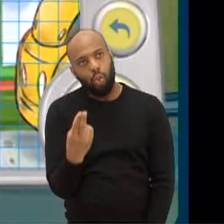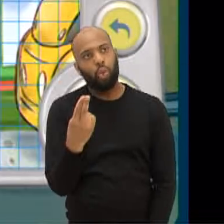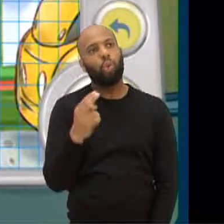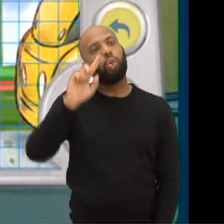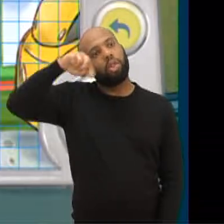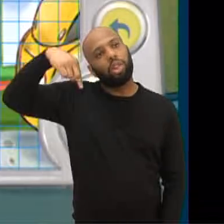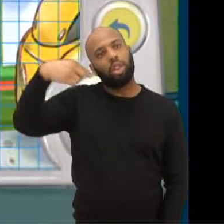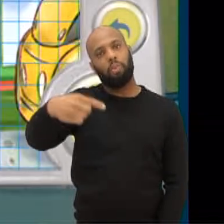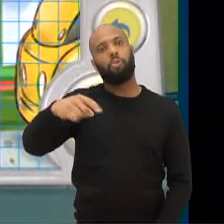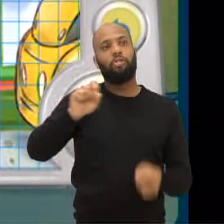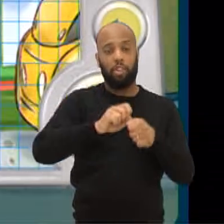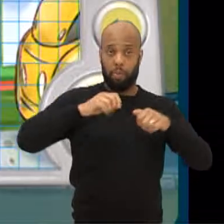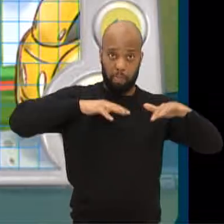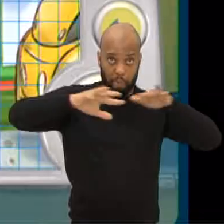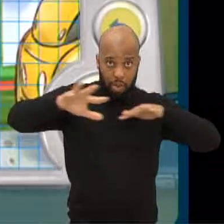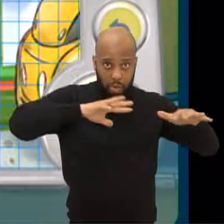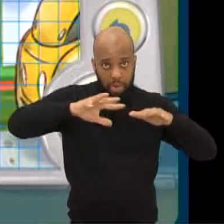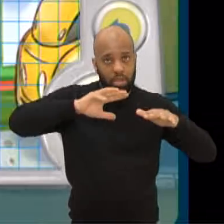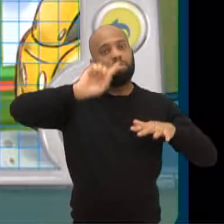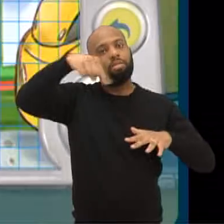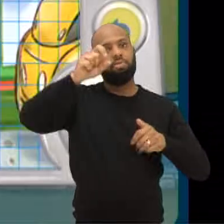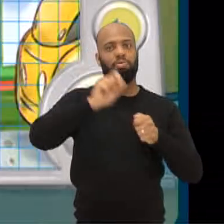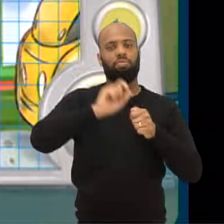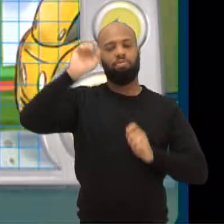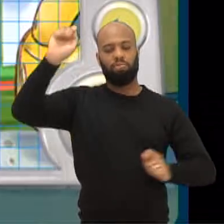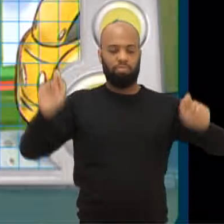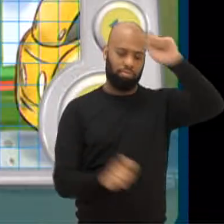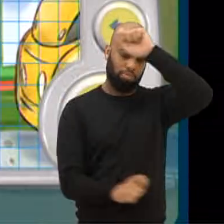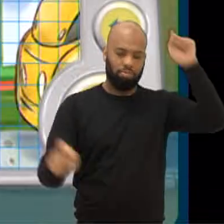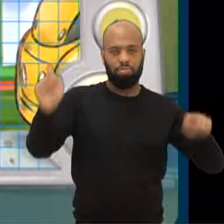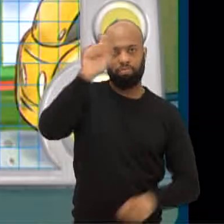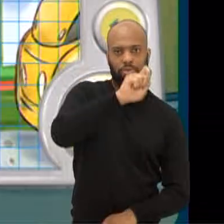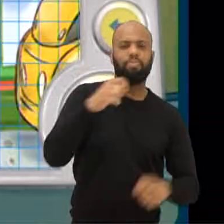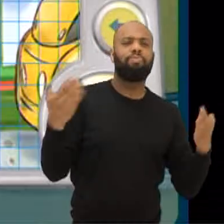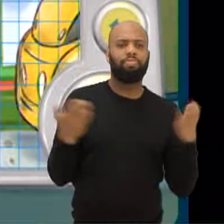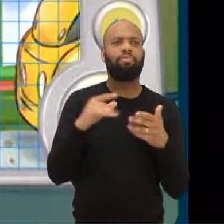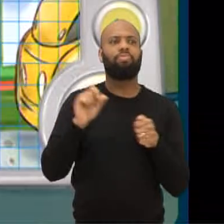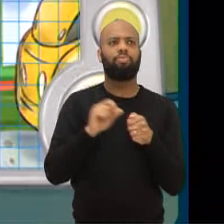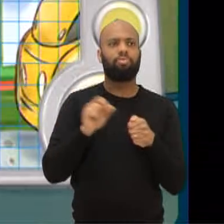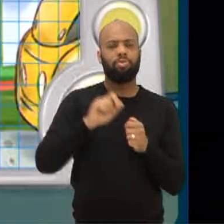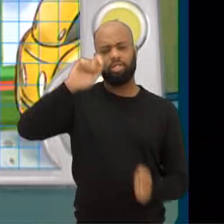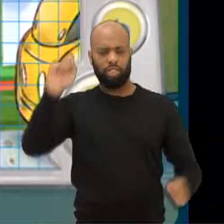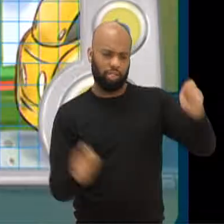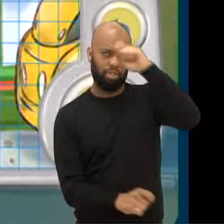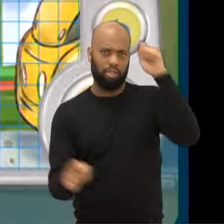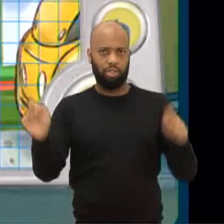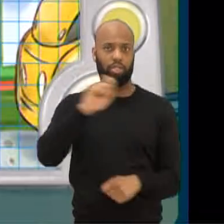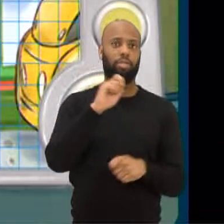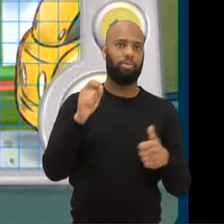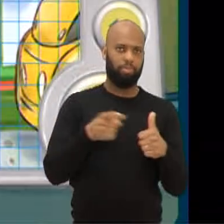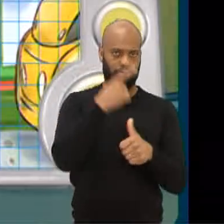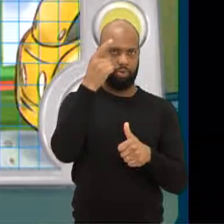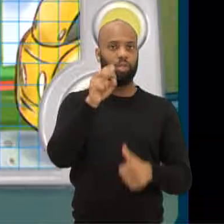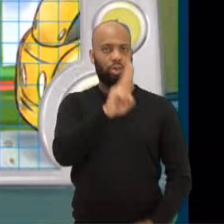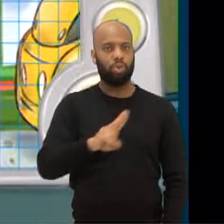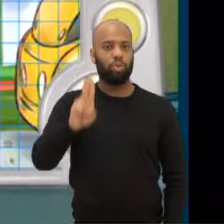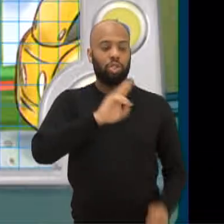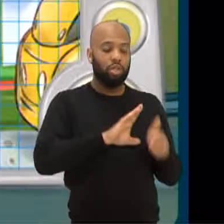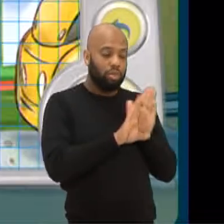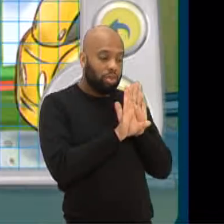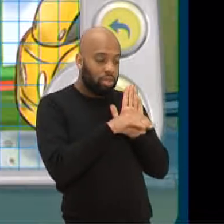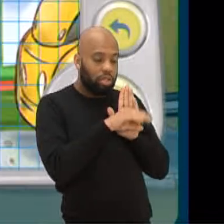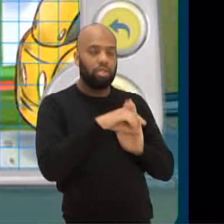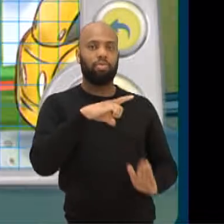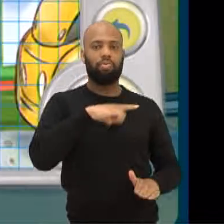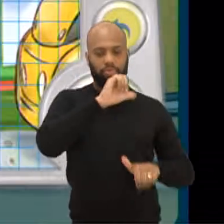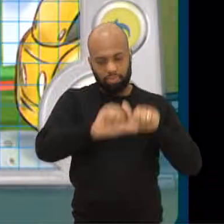ou você movimenta ela daqui e faz a rotação. Então vamos primeiro rotacionar ela, usando o conceito aí,